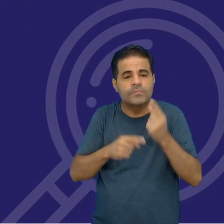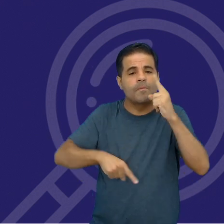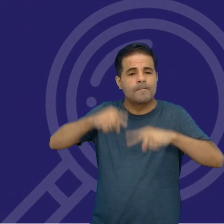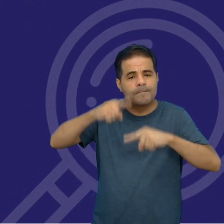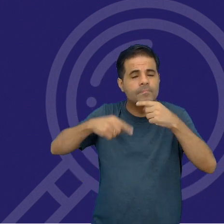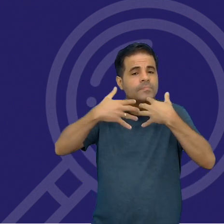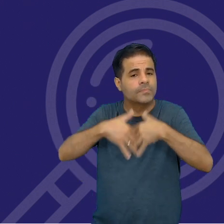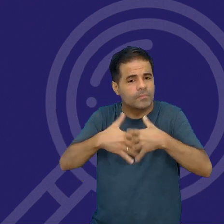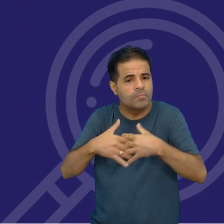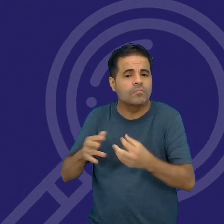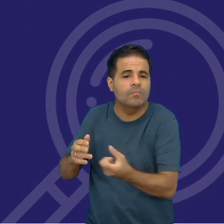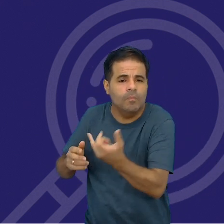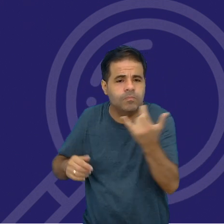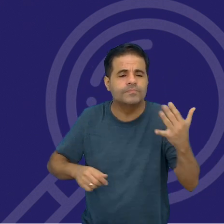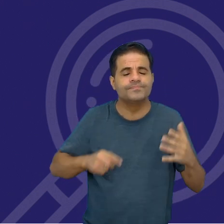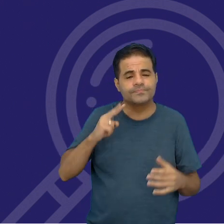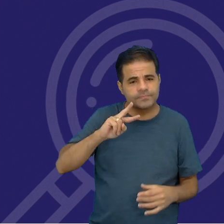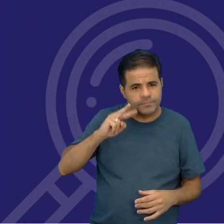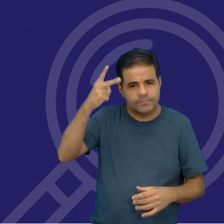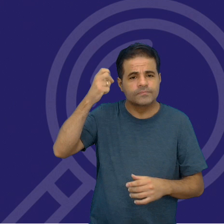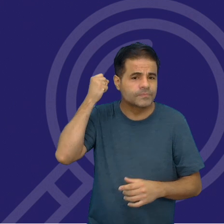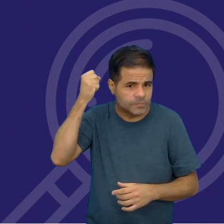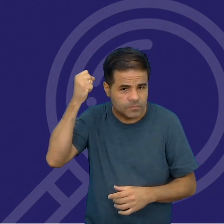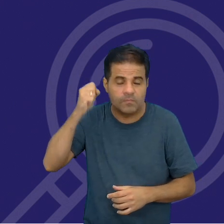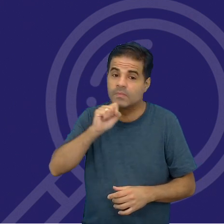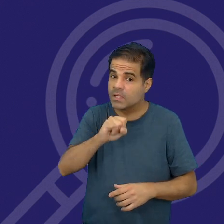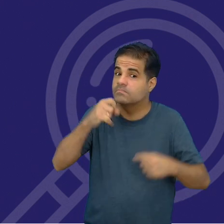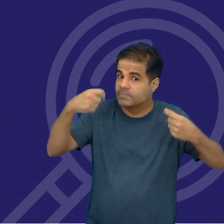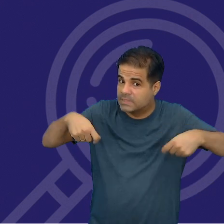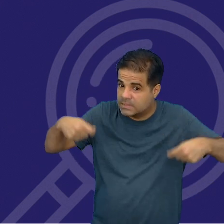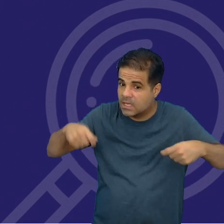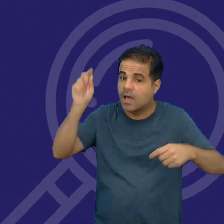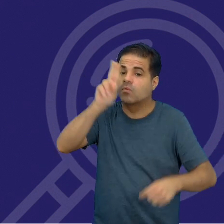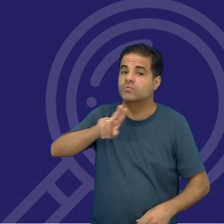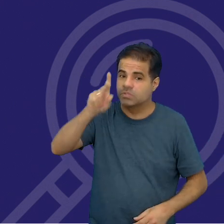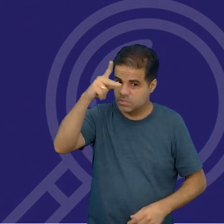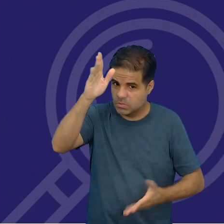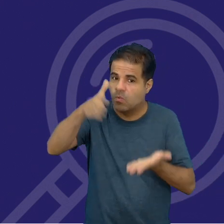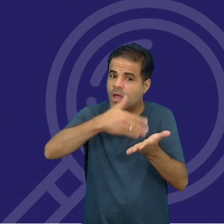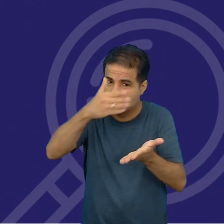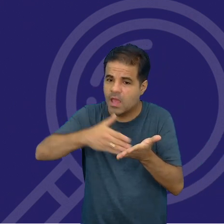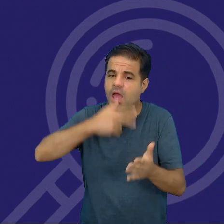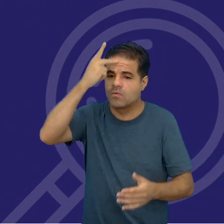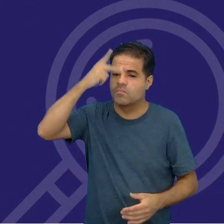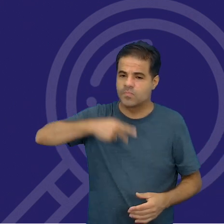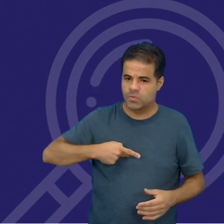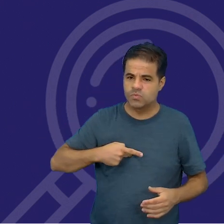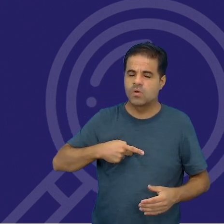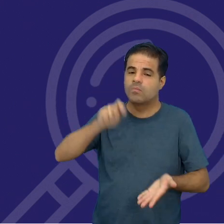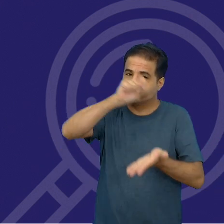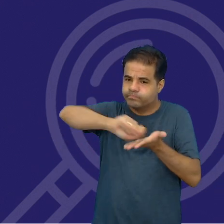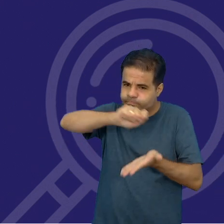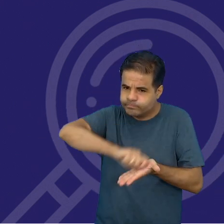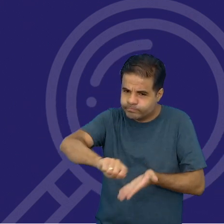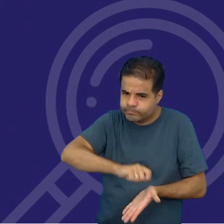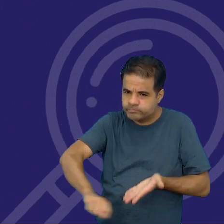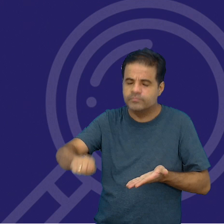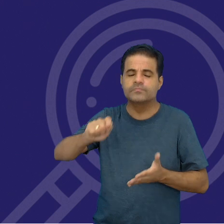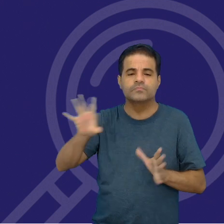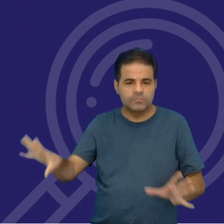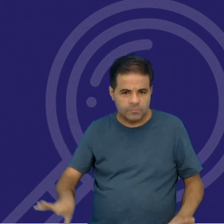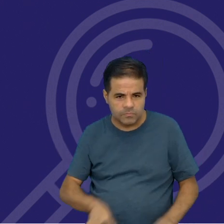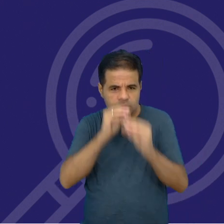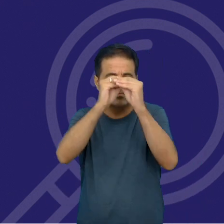equipamentos, quantidade, potência, tempo de uso. Se for necessário, utilize seu caderno pessoal para fazer as anotações